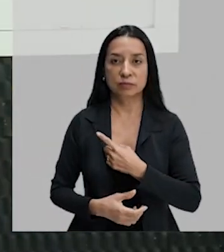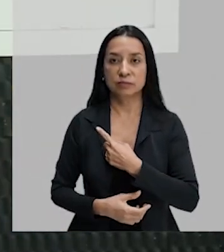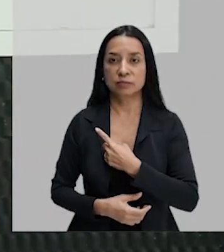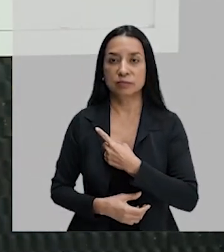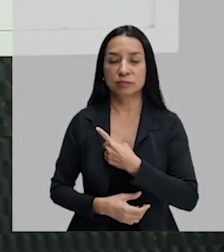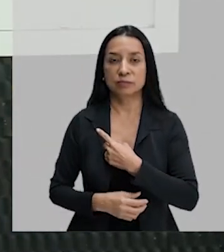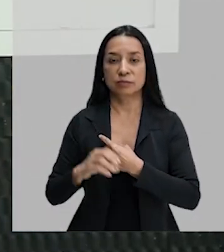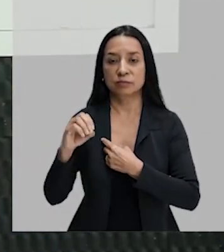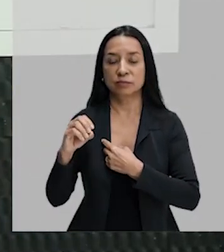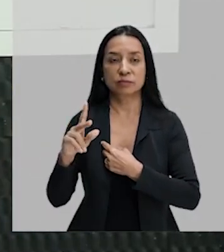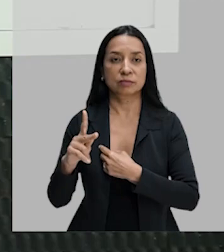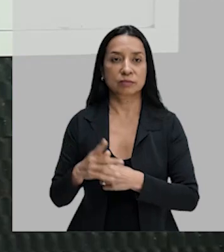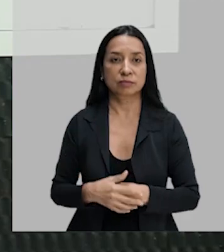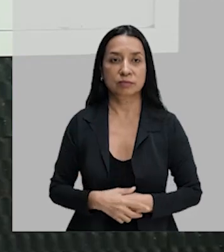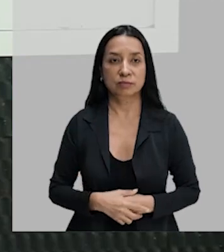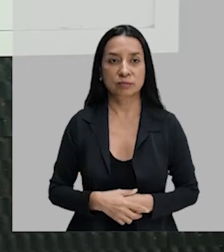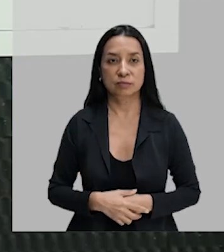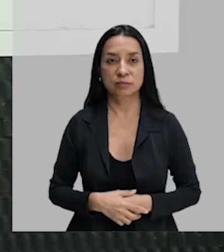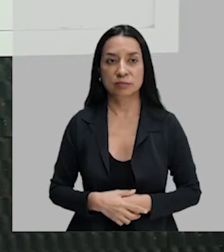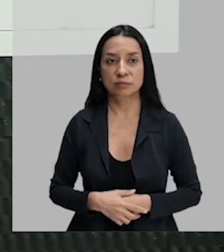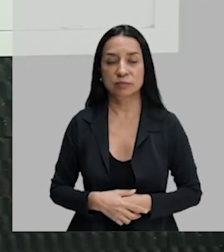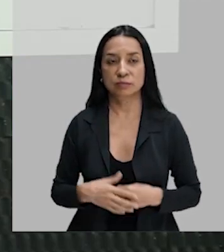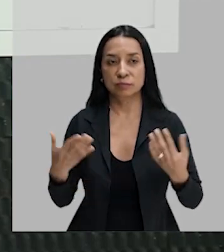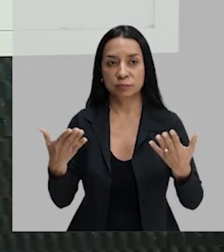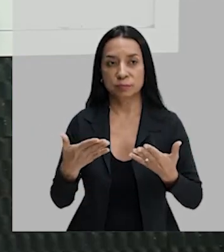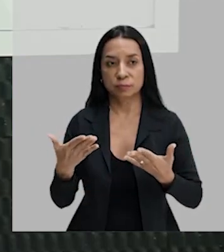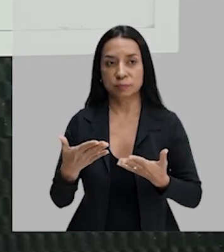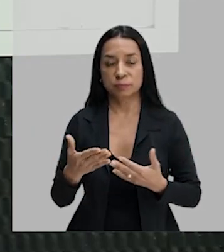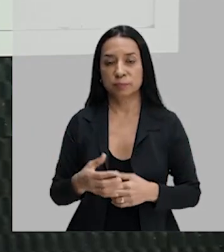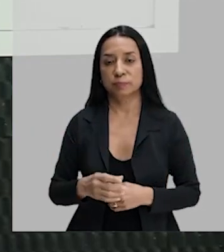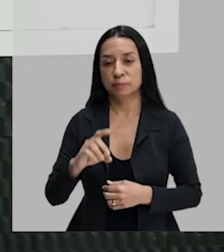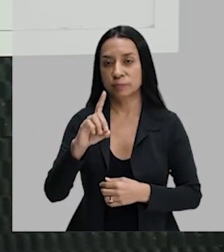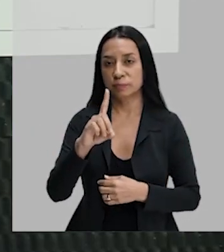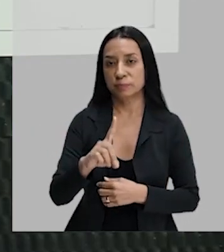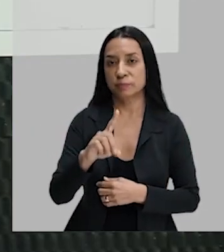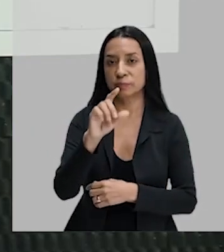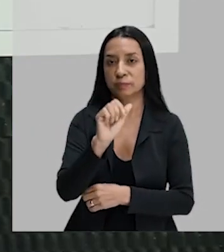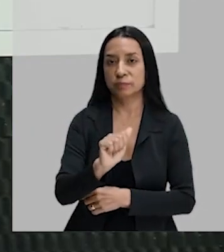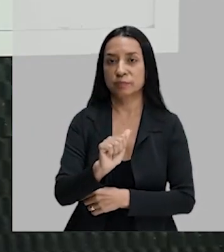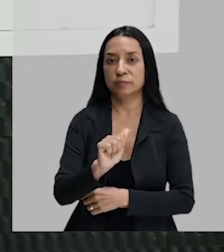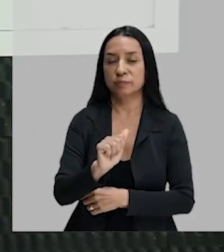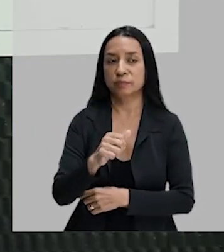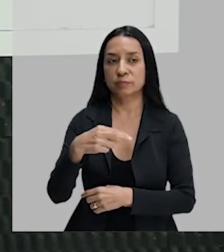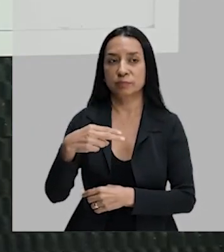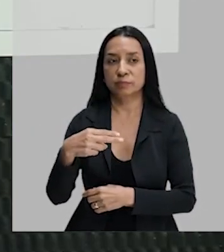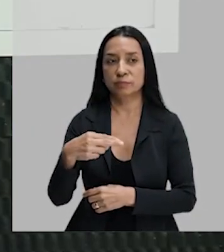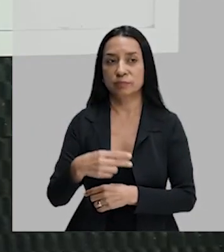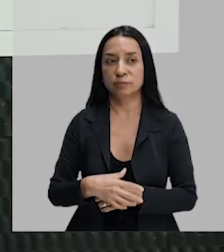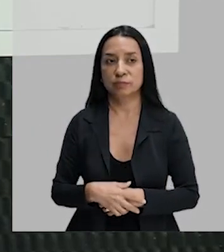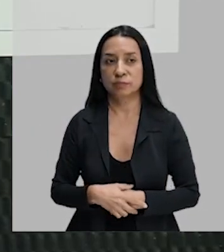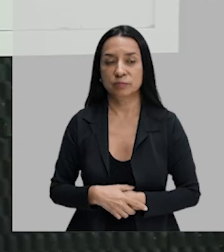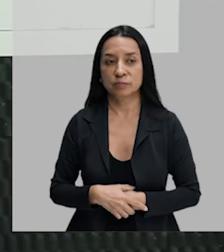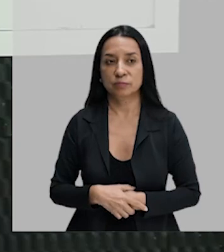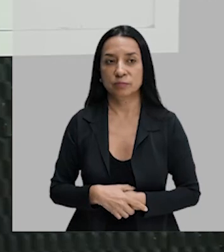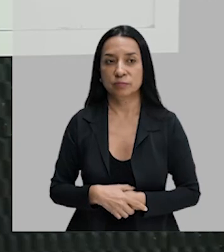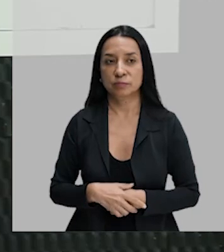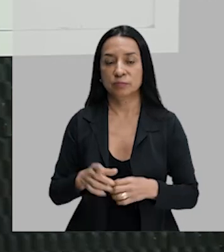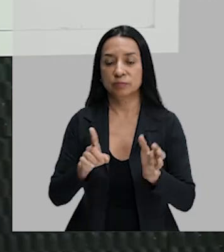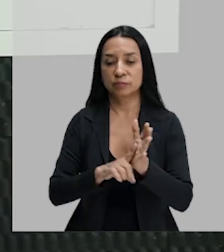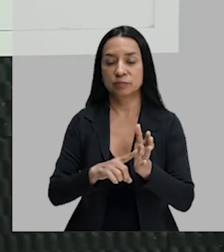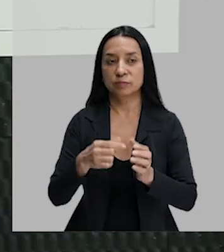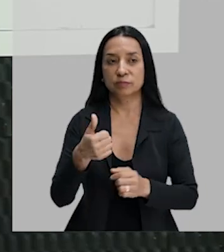ok Bom vamos lá determinante de água ser igual menos